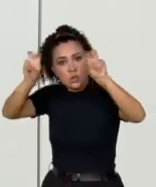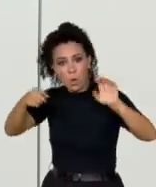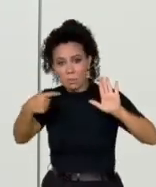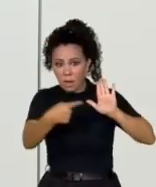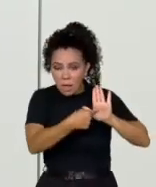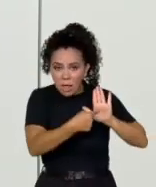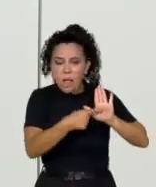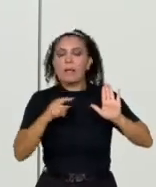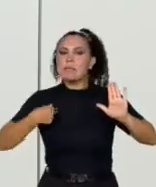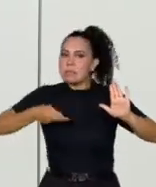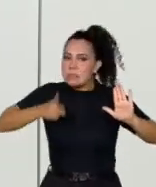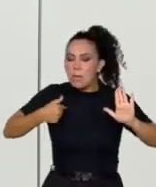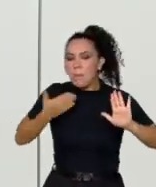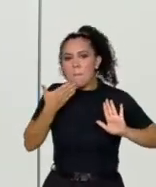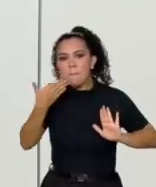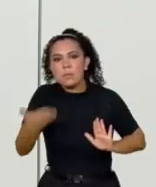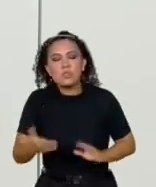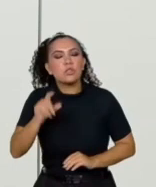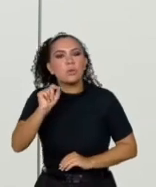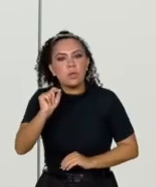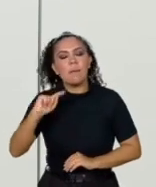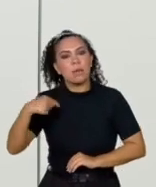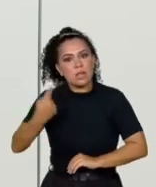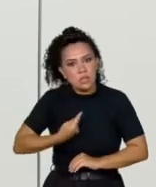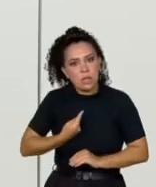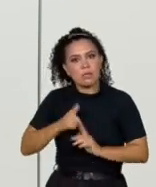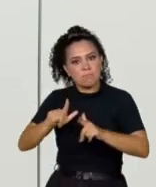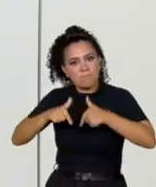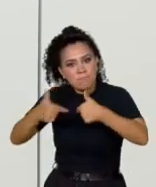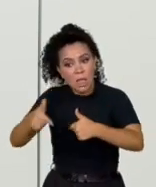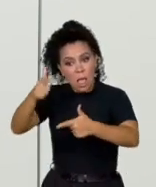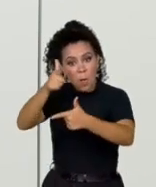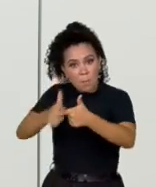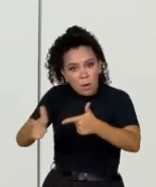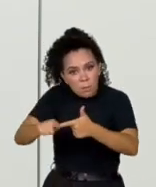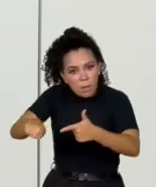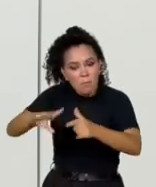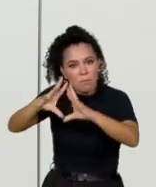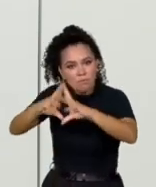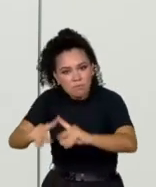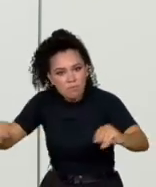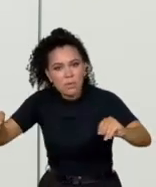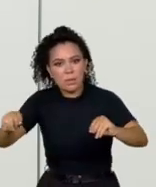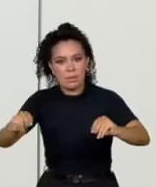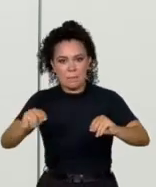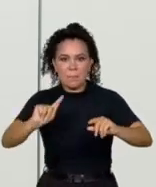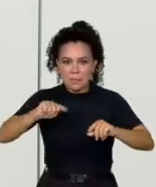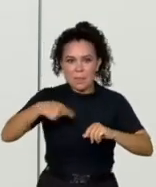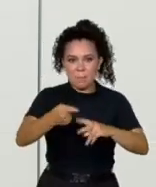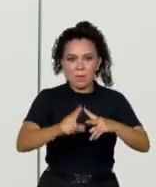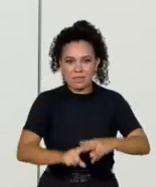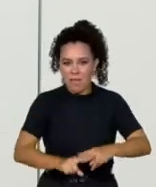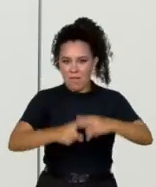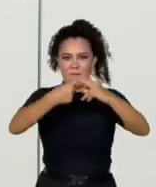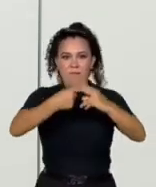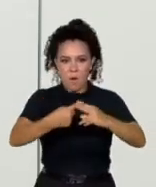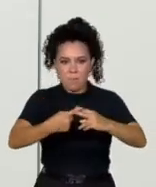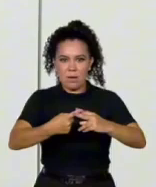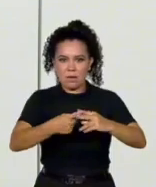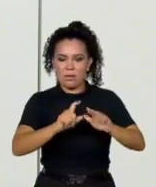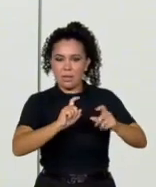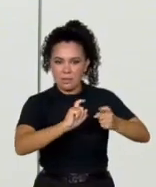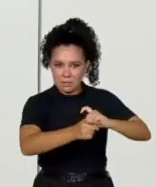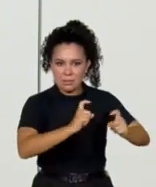nós enfrentássemos esse problema depois da promulgação da reforma tributária. Falei várias vezes isso. Falei,